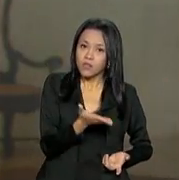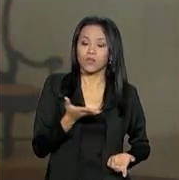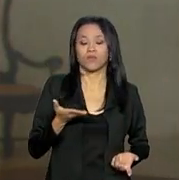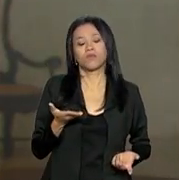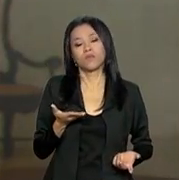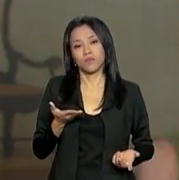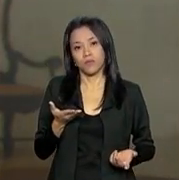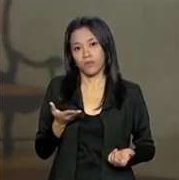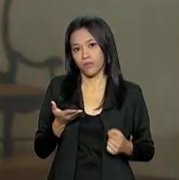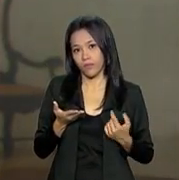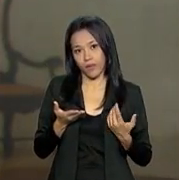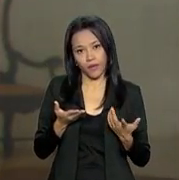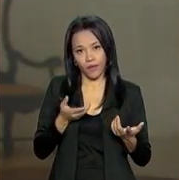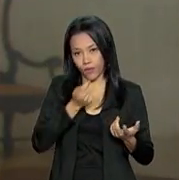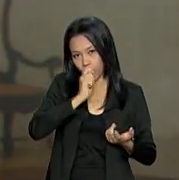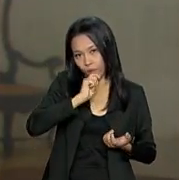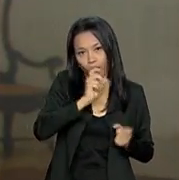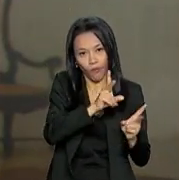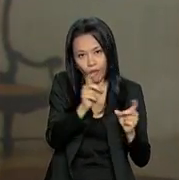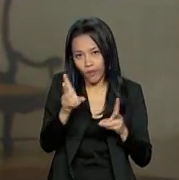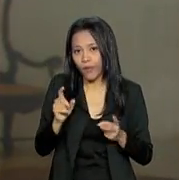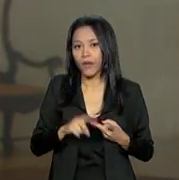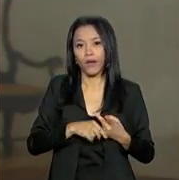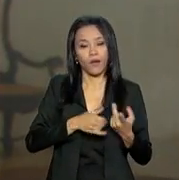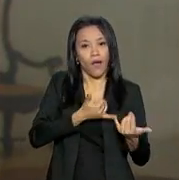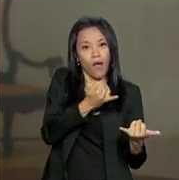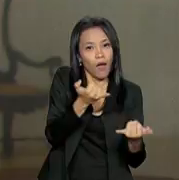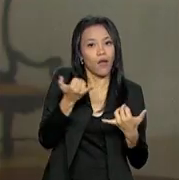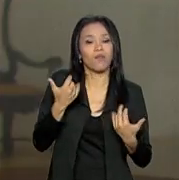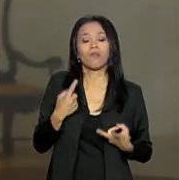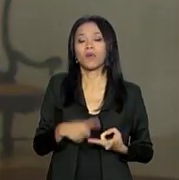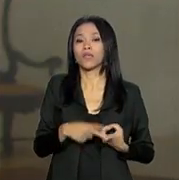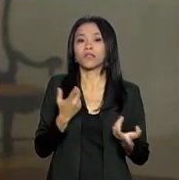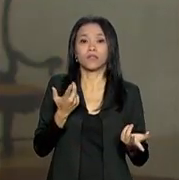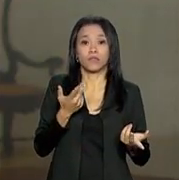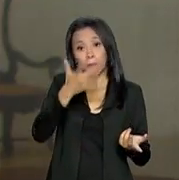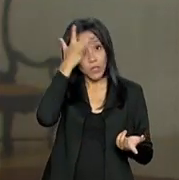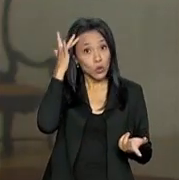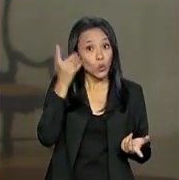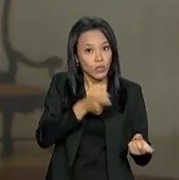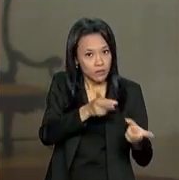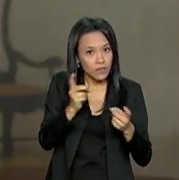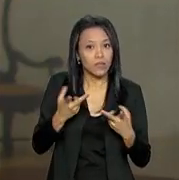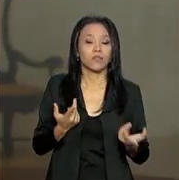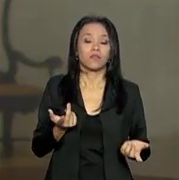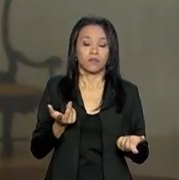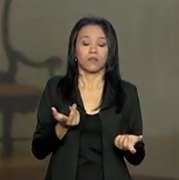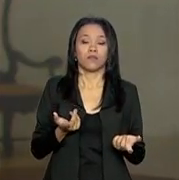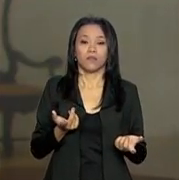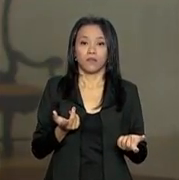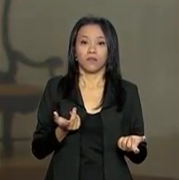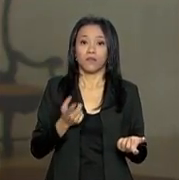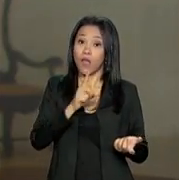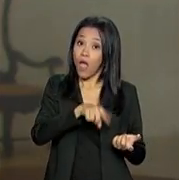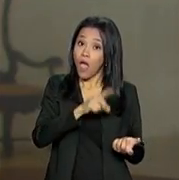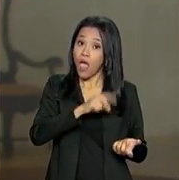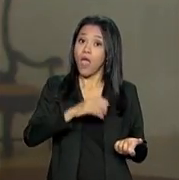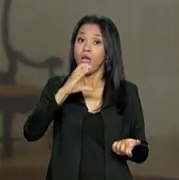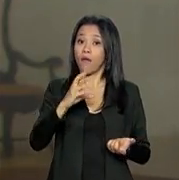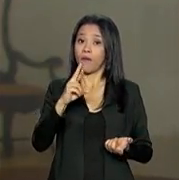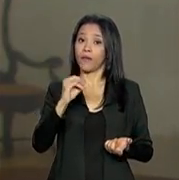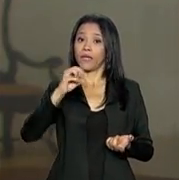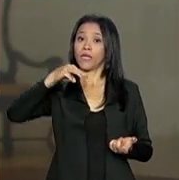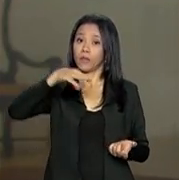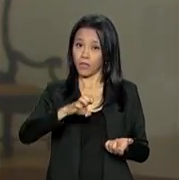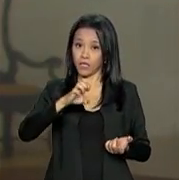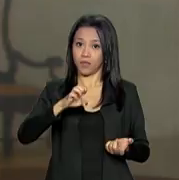é tráfico de drogas tráfico de armas contrabando o tráfico de pessoas modo que são crimes que não